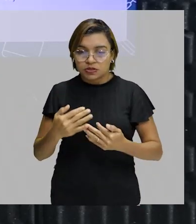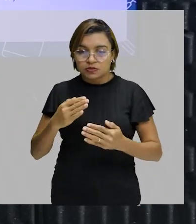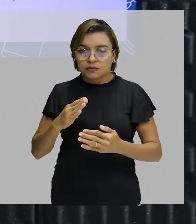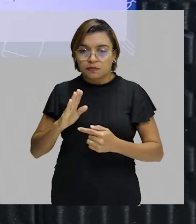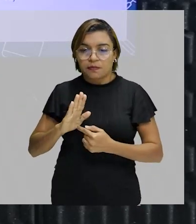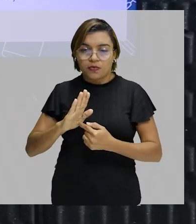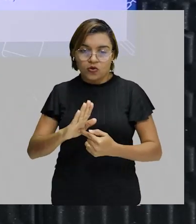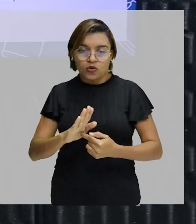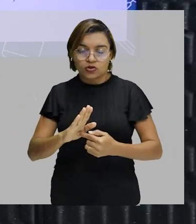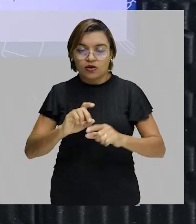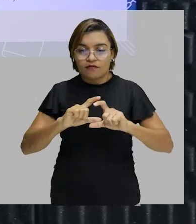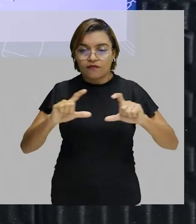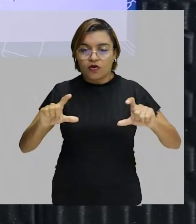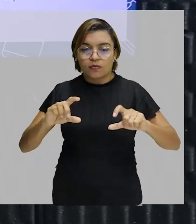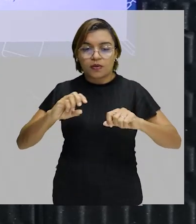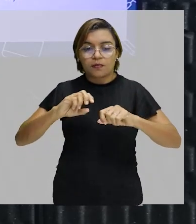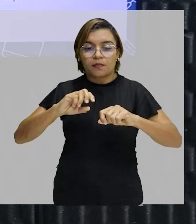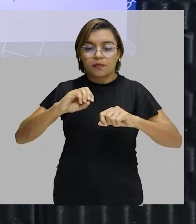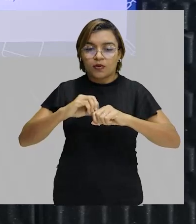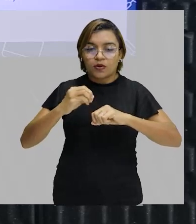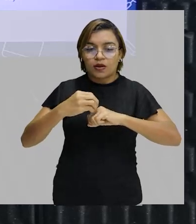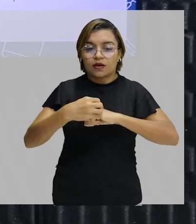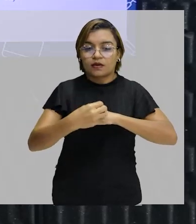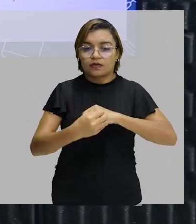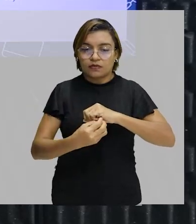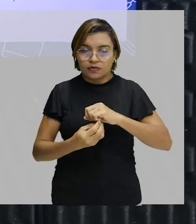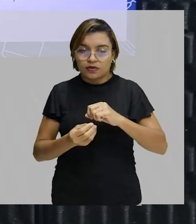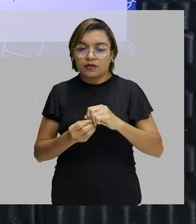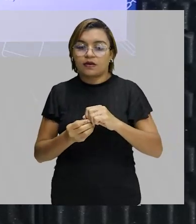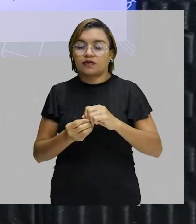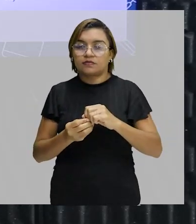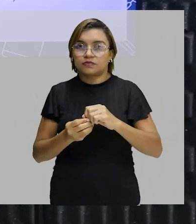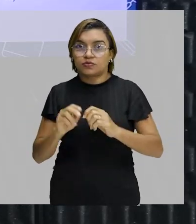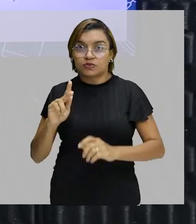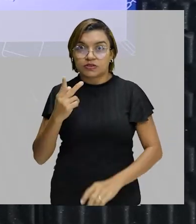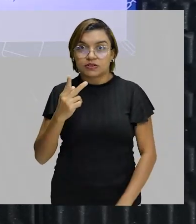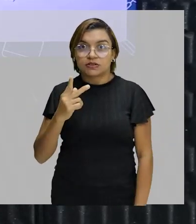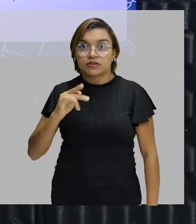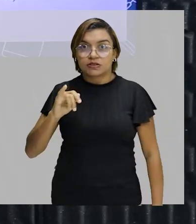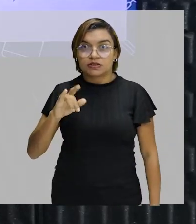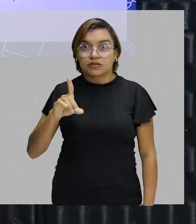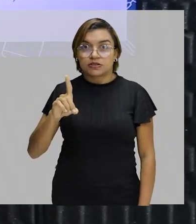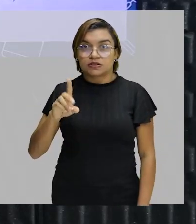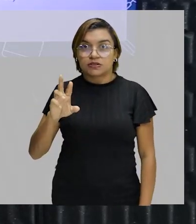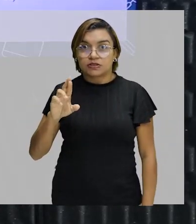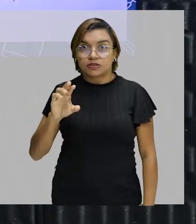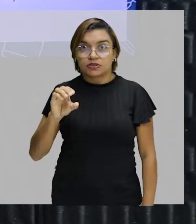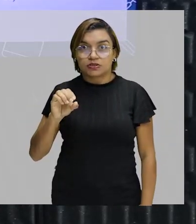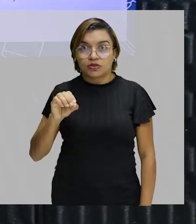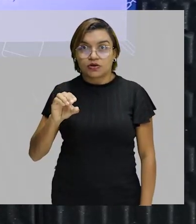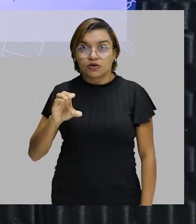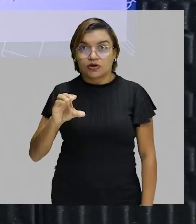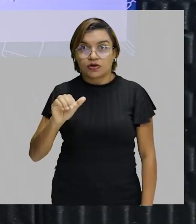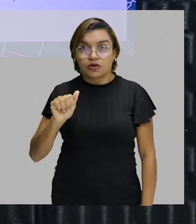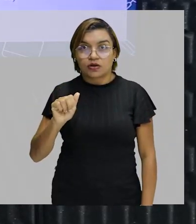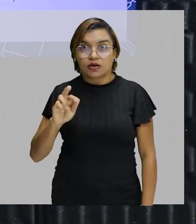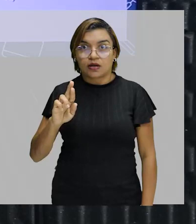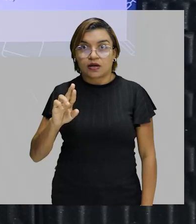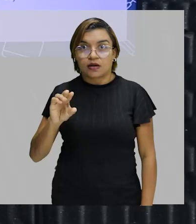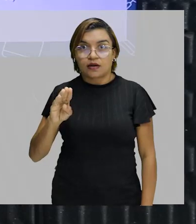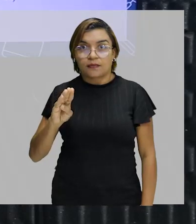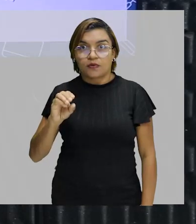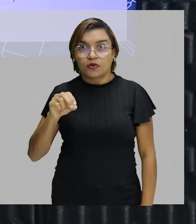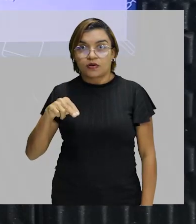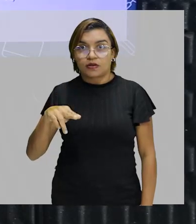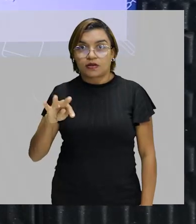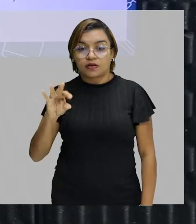molecular desse hidrocarboneto. E aqui nós temos algumas informações, como as massas atômicas para o